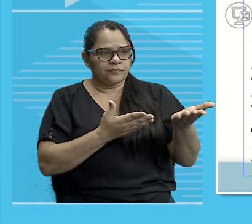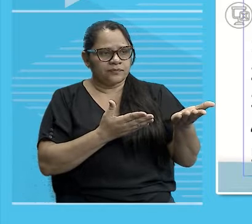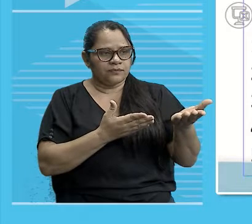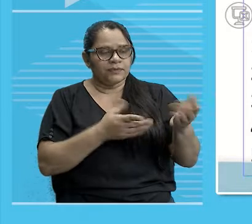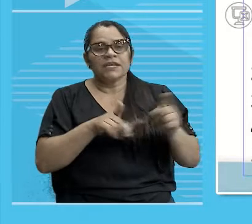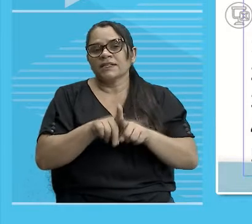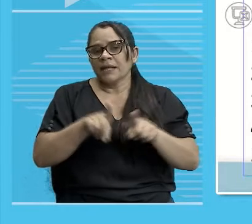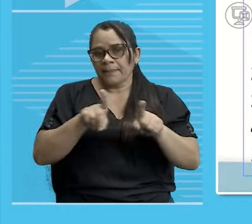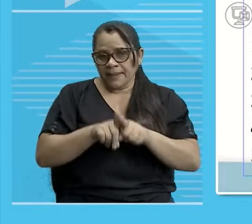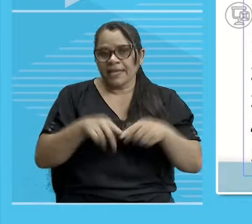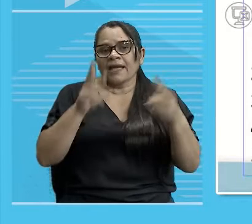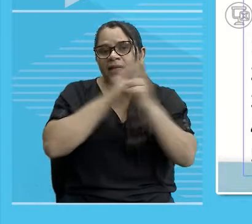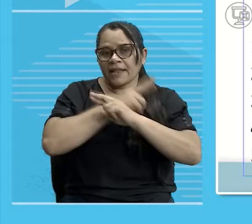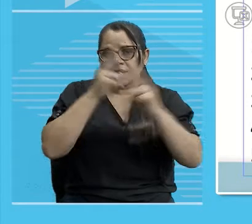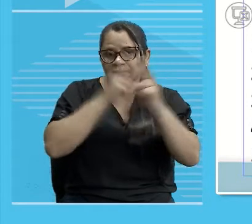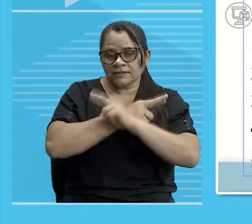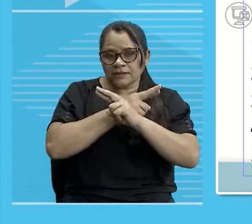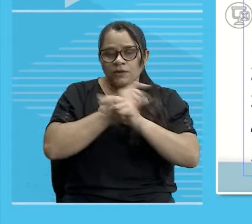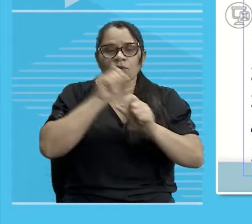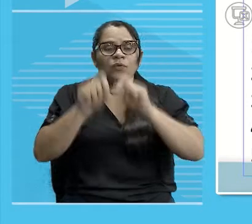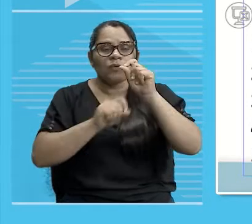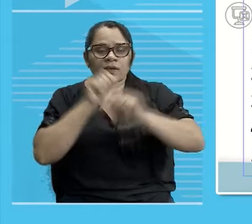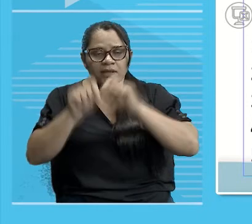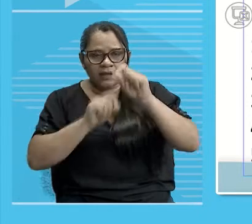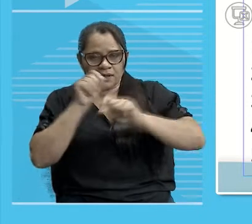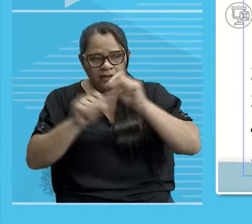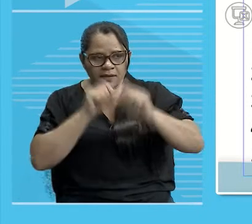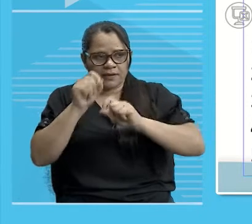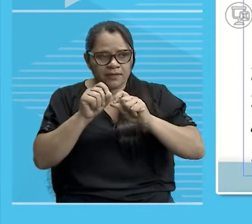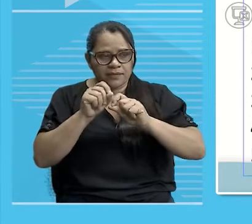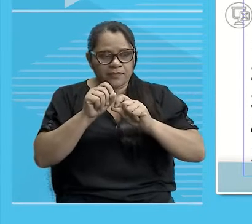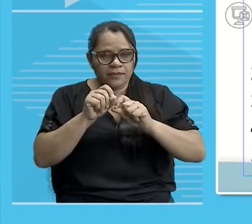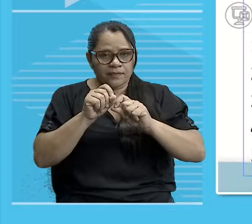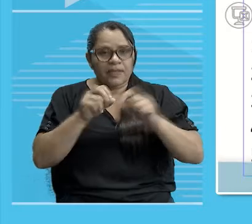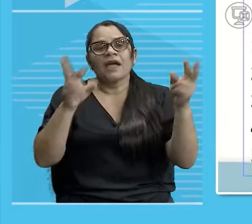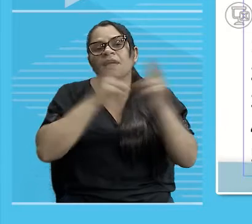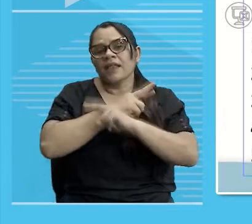e a sua relação com a educação